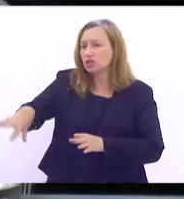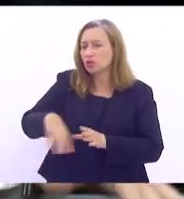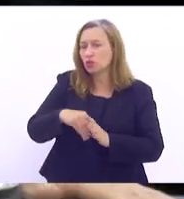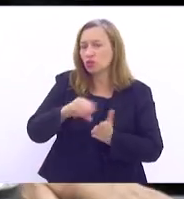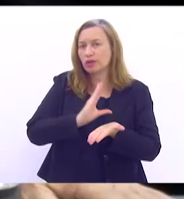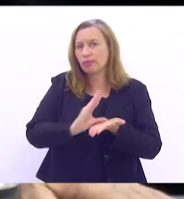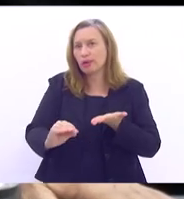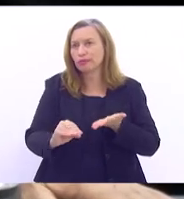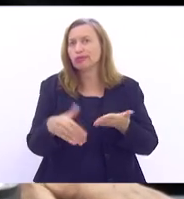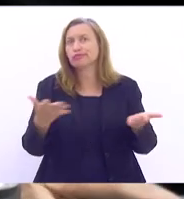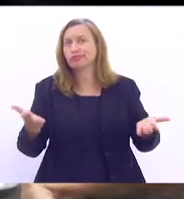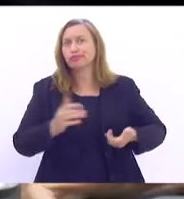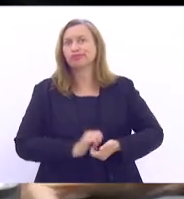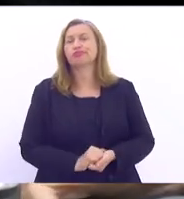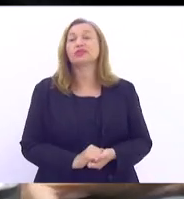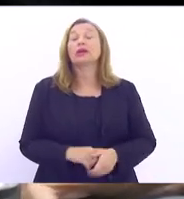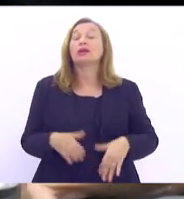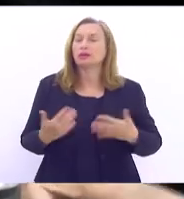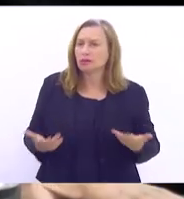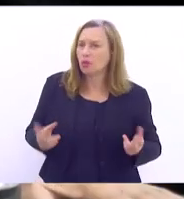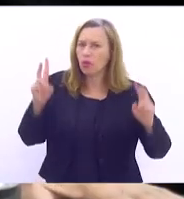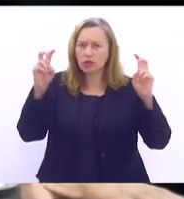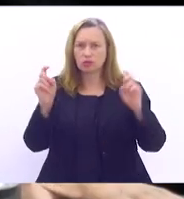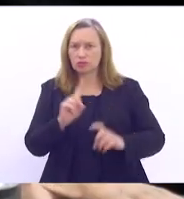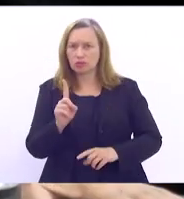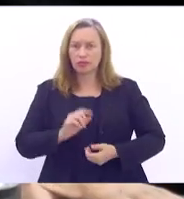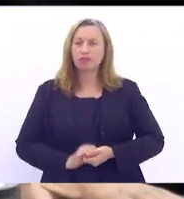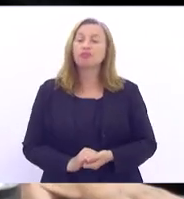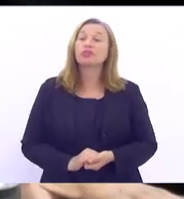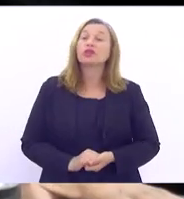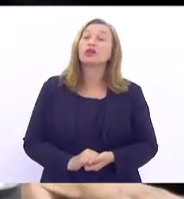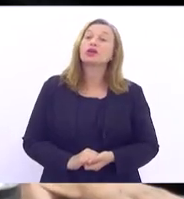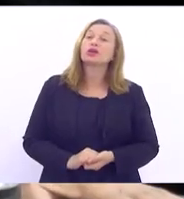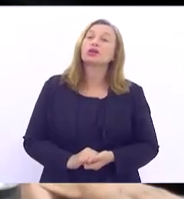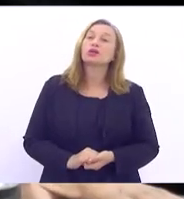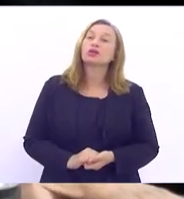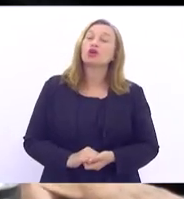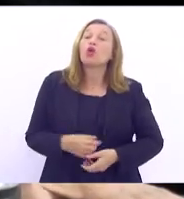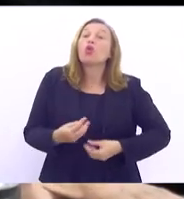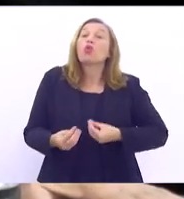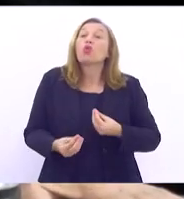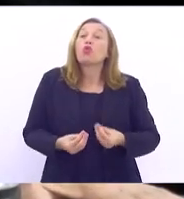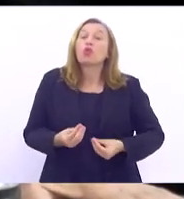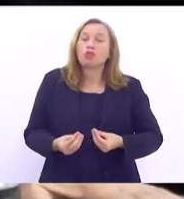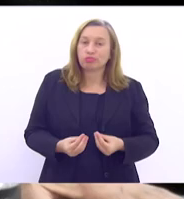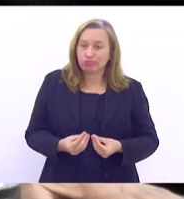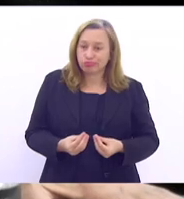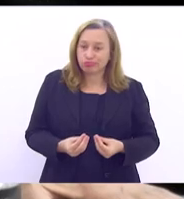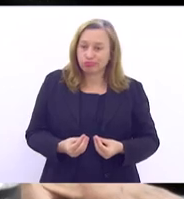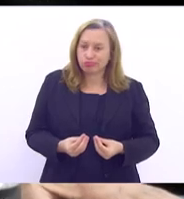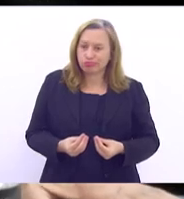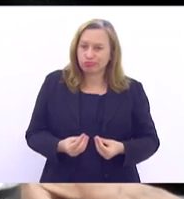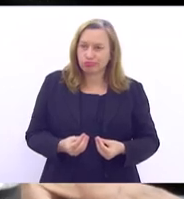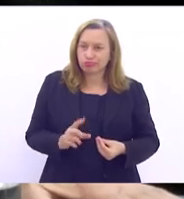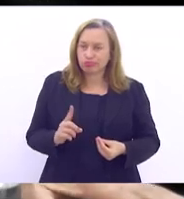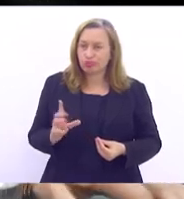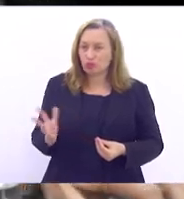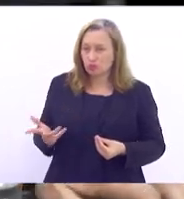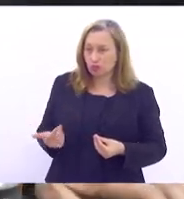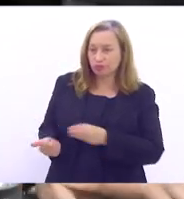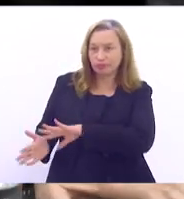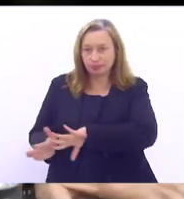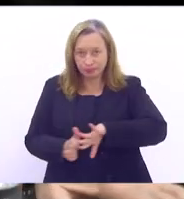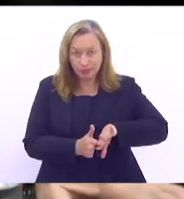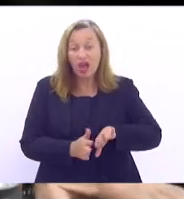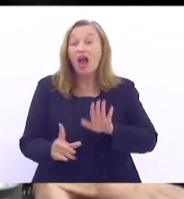isso. Então a questão não é essa. A questão é de forma e não é de mérito.